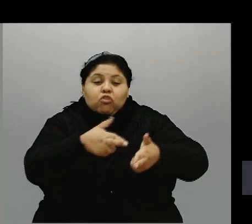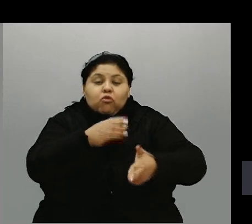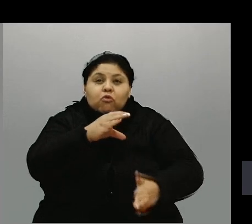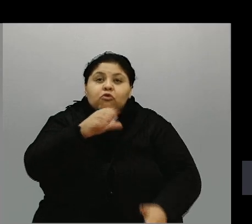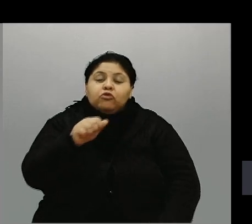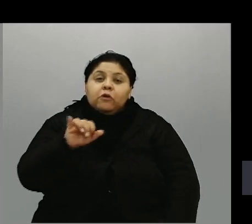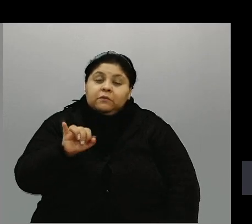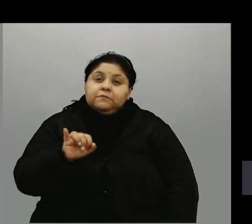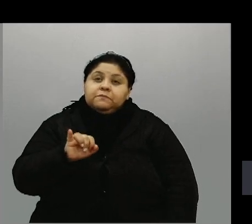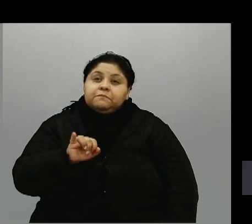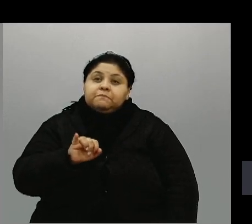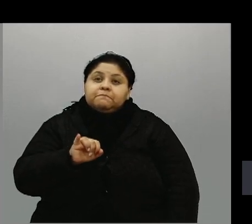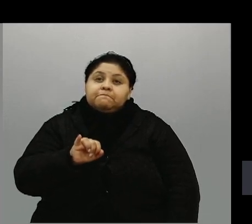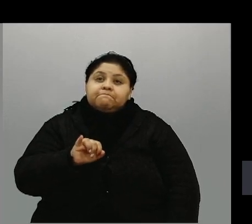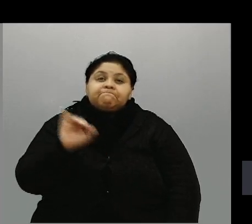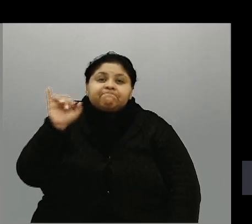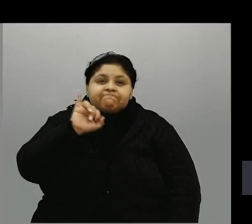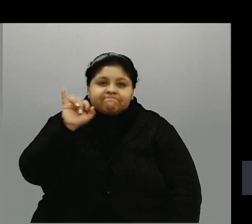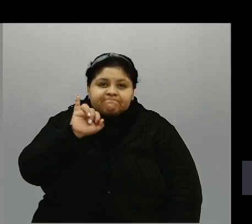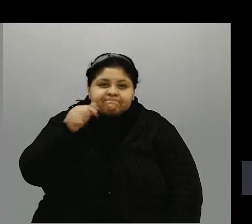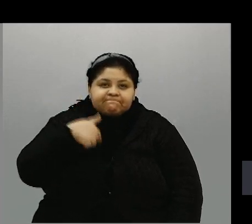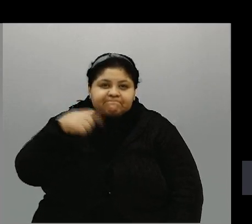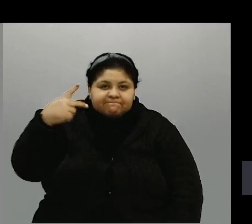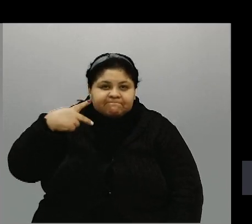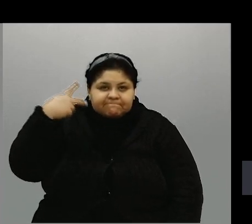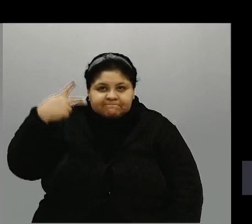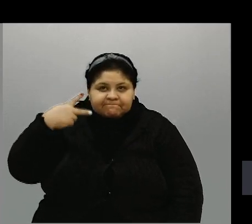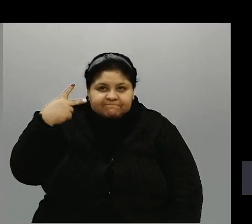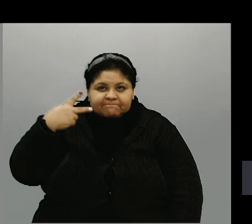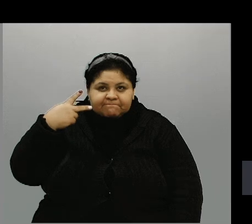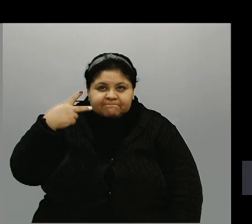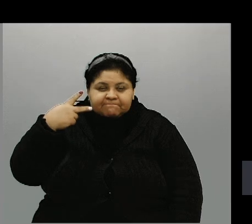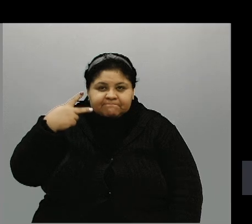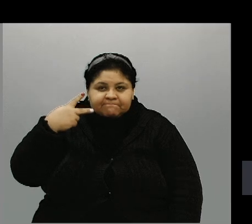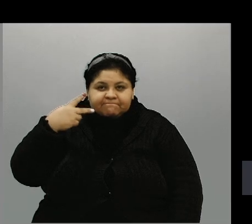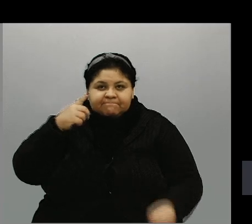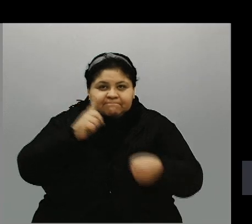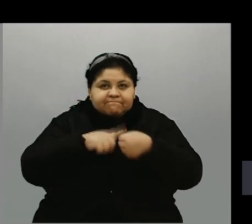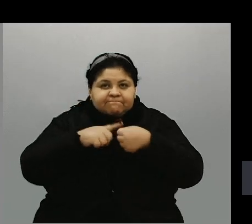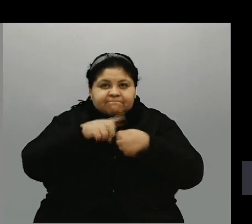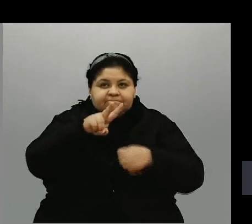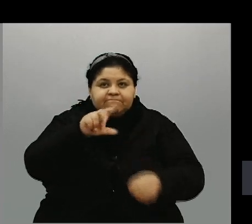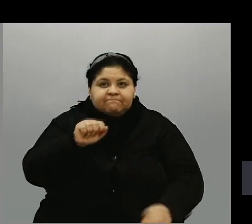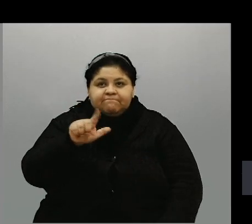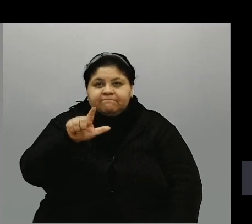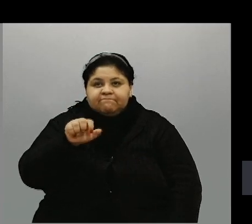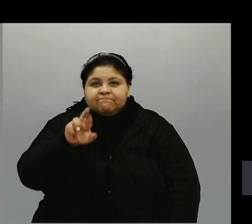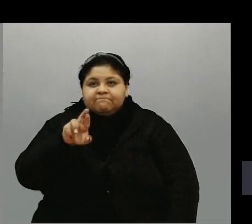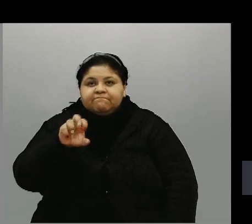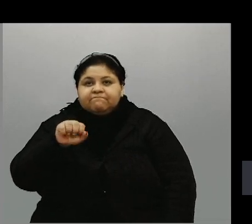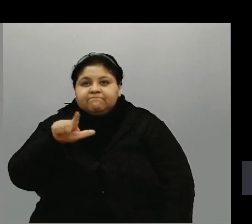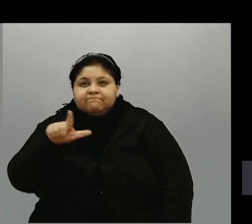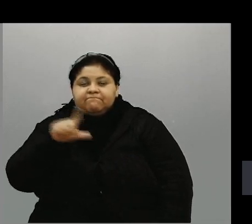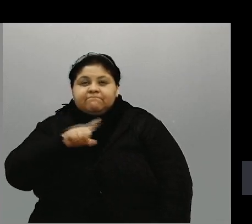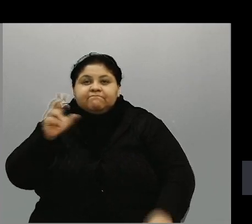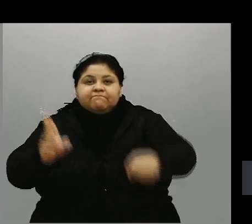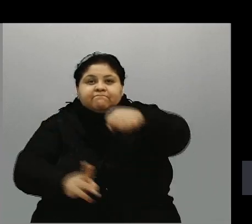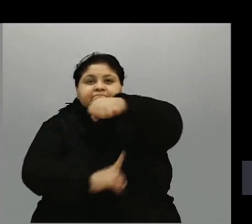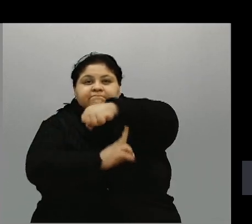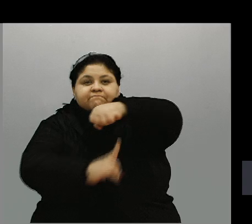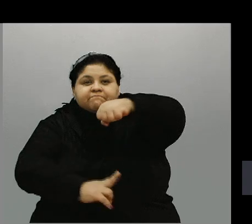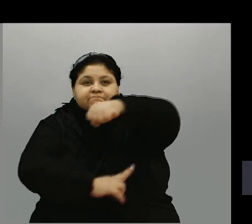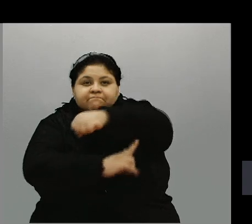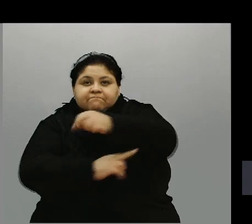os... Olá, eu sou Kátia Caspari, falo aqui da cidade de Vale Real, na altura onde temos a ponte do Rio